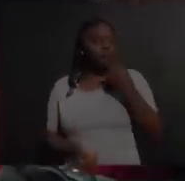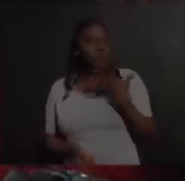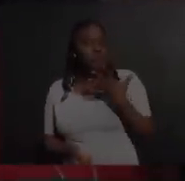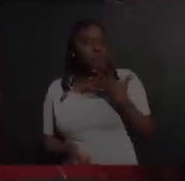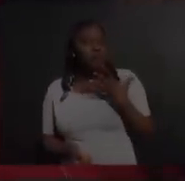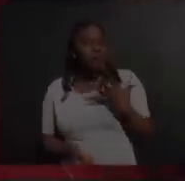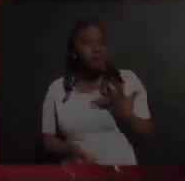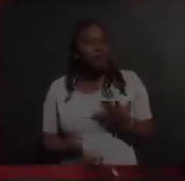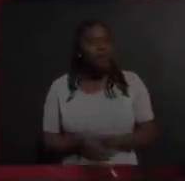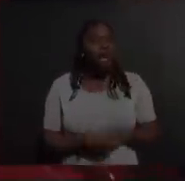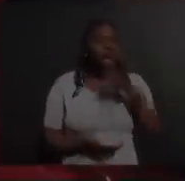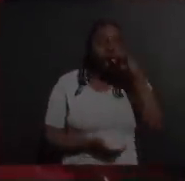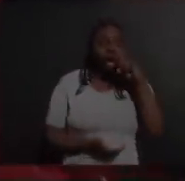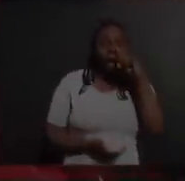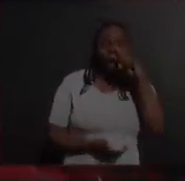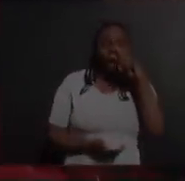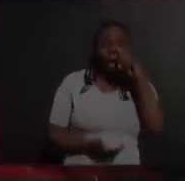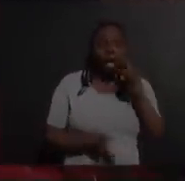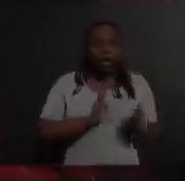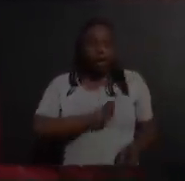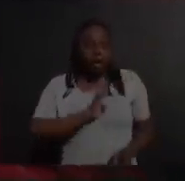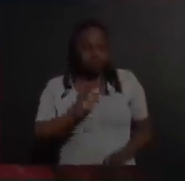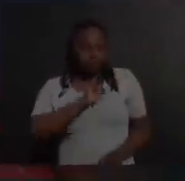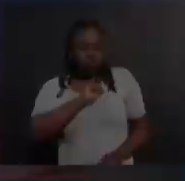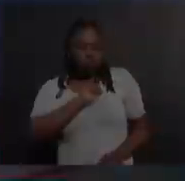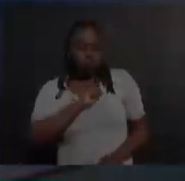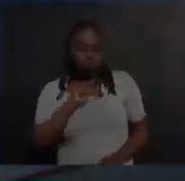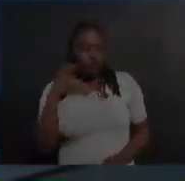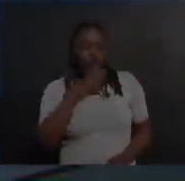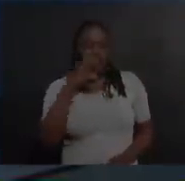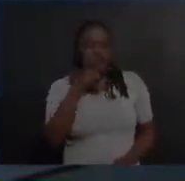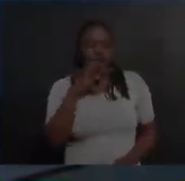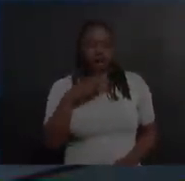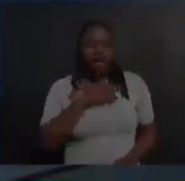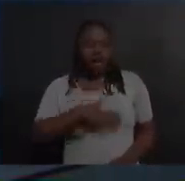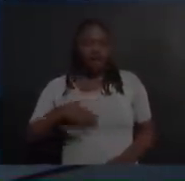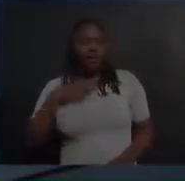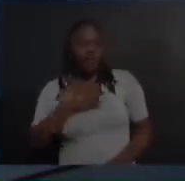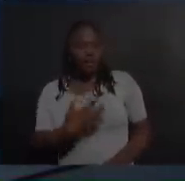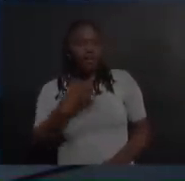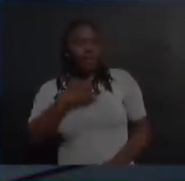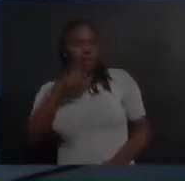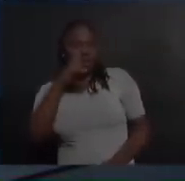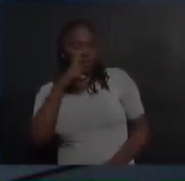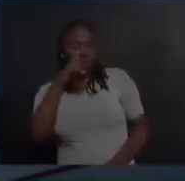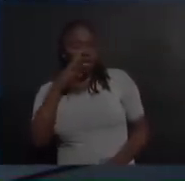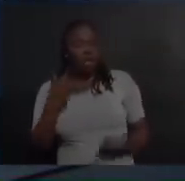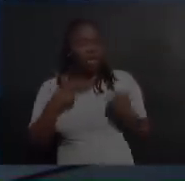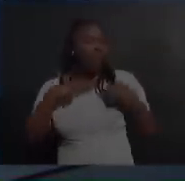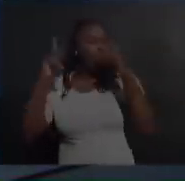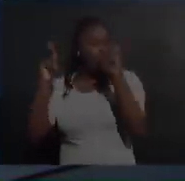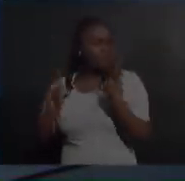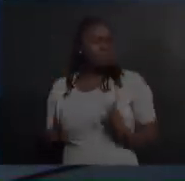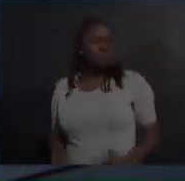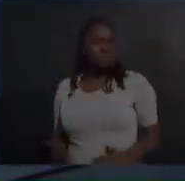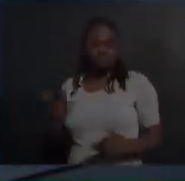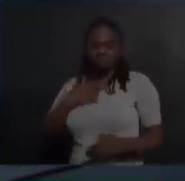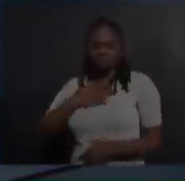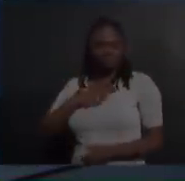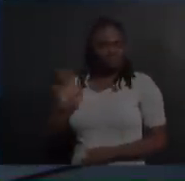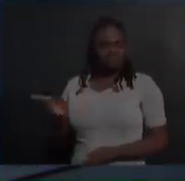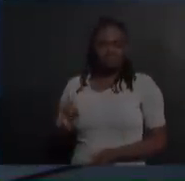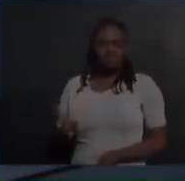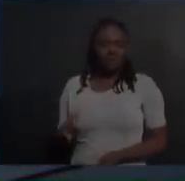perigo mexe com o coração, acelera, gostam de sentir o perigo. Eu sou o tipo de pessoa que eu não gosto